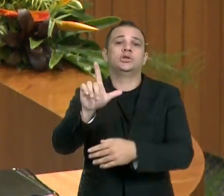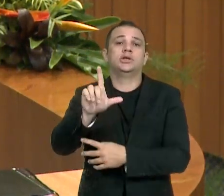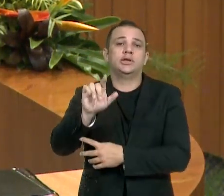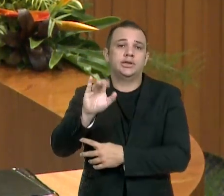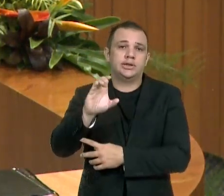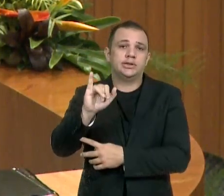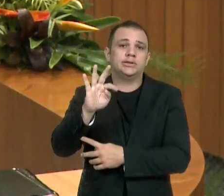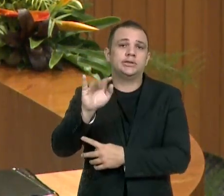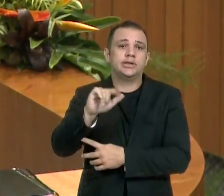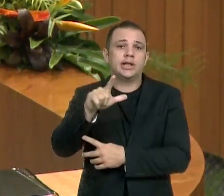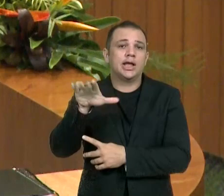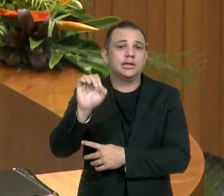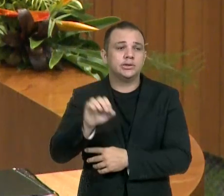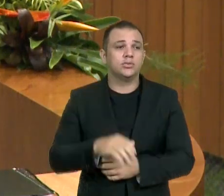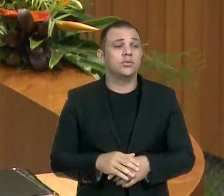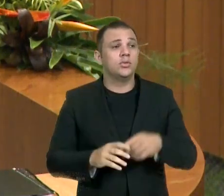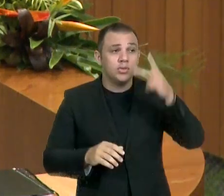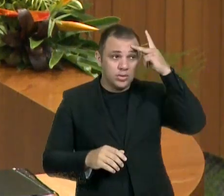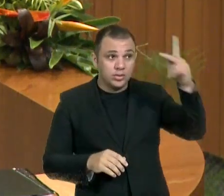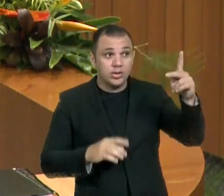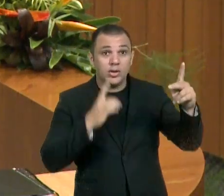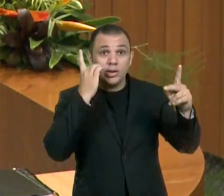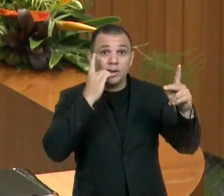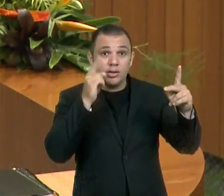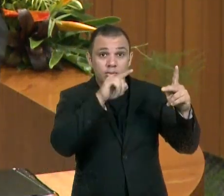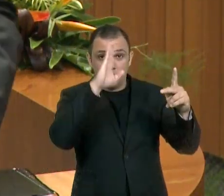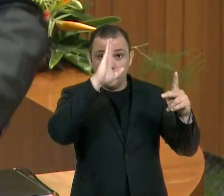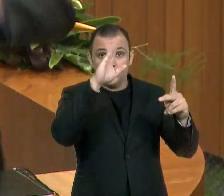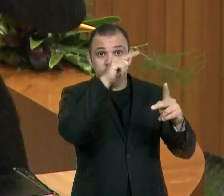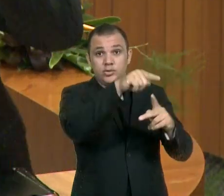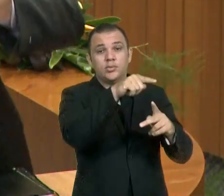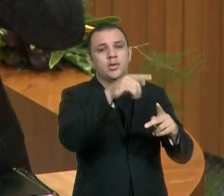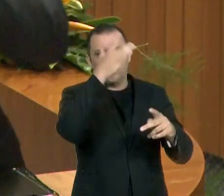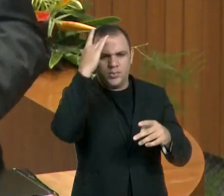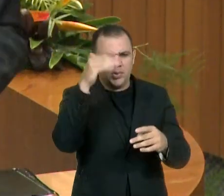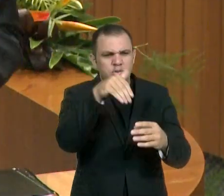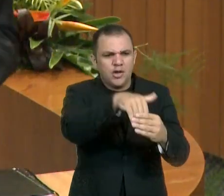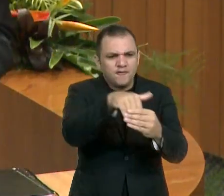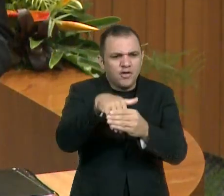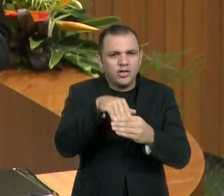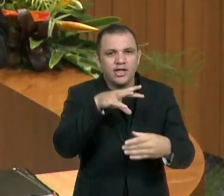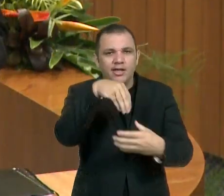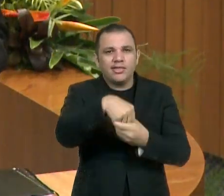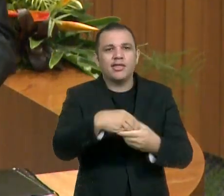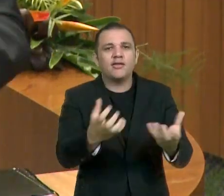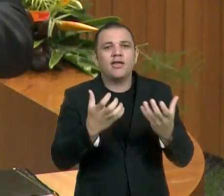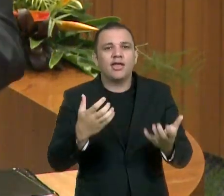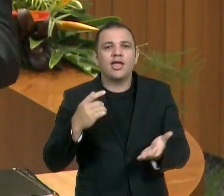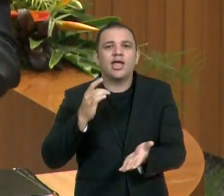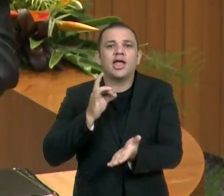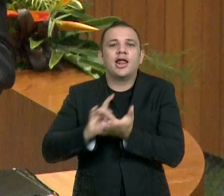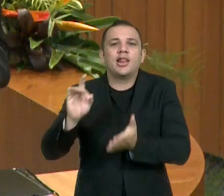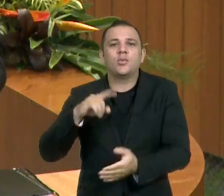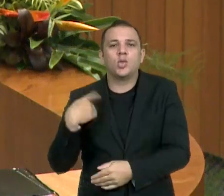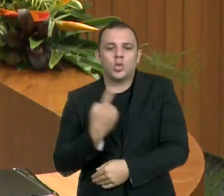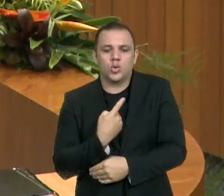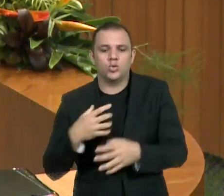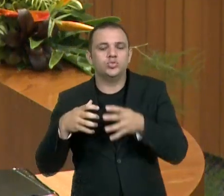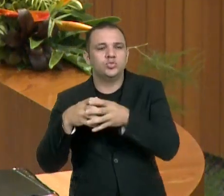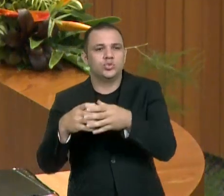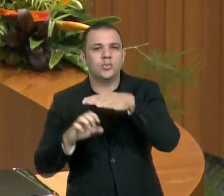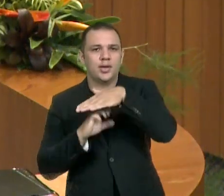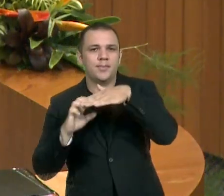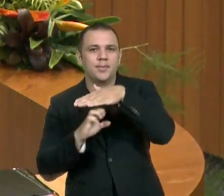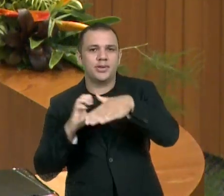MCE ligado ao PCdoB, botando para tentar nos eliminar de todas as licitações. O preço praticado